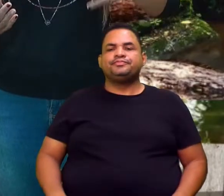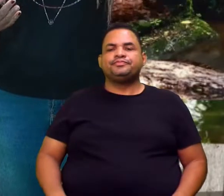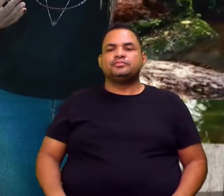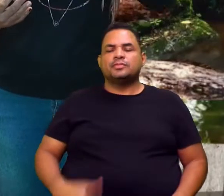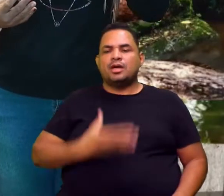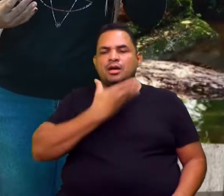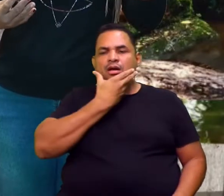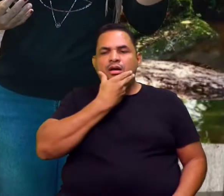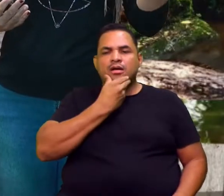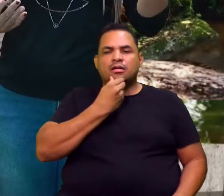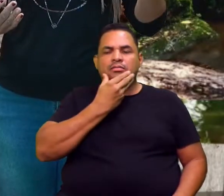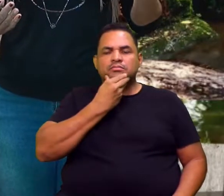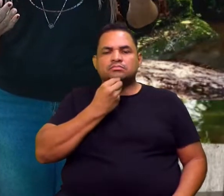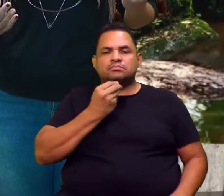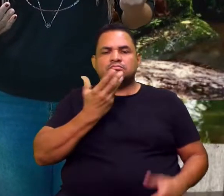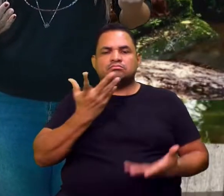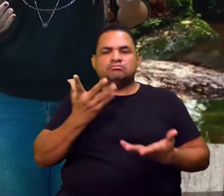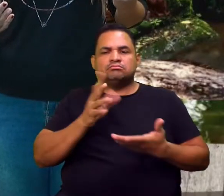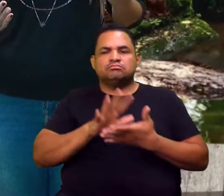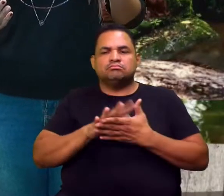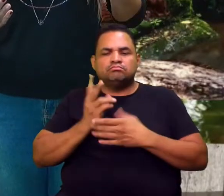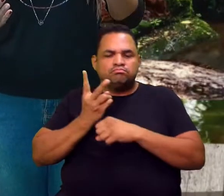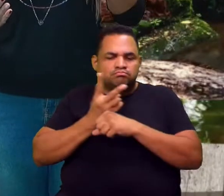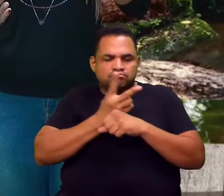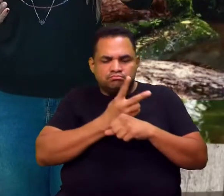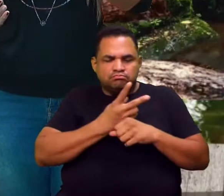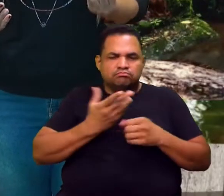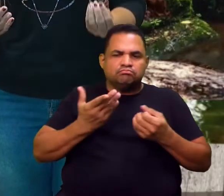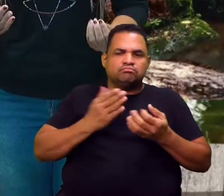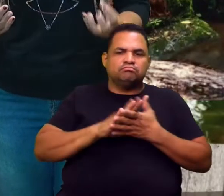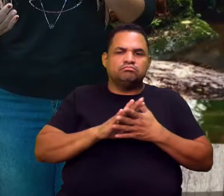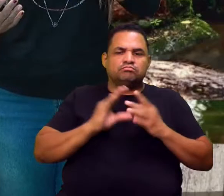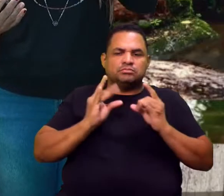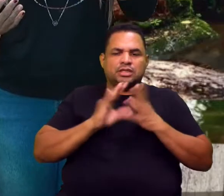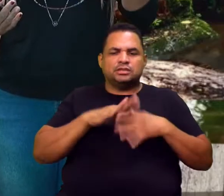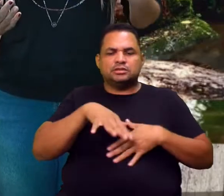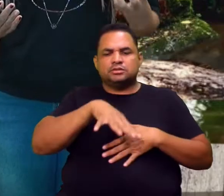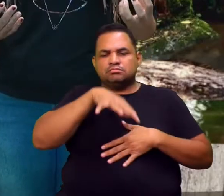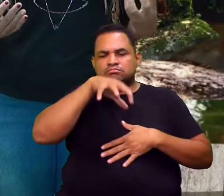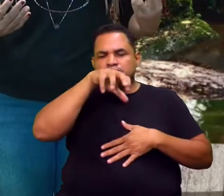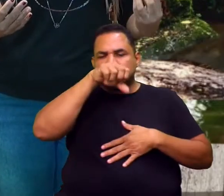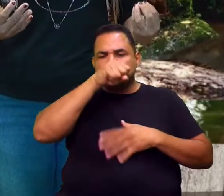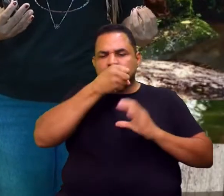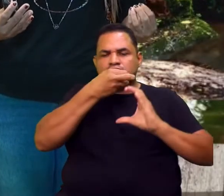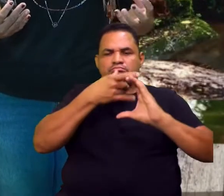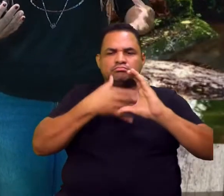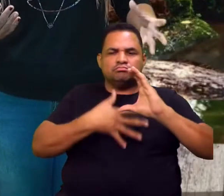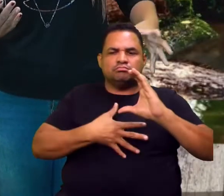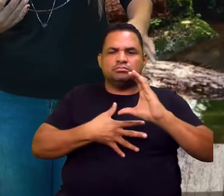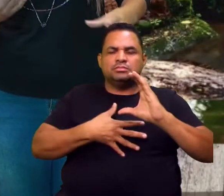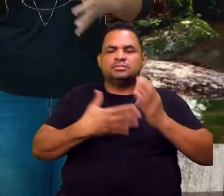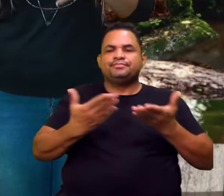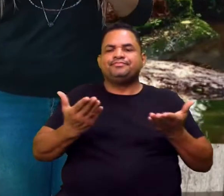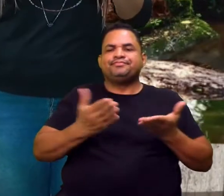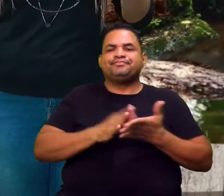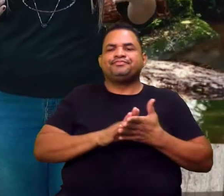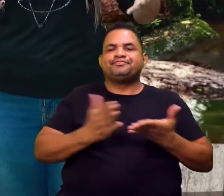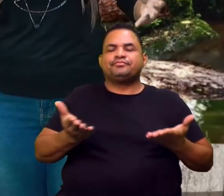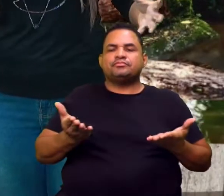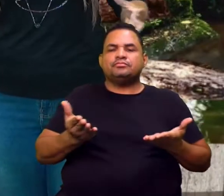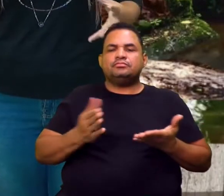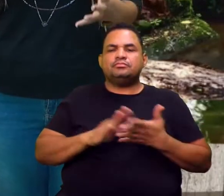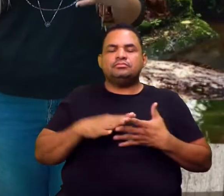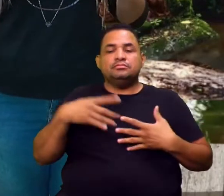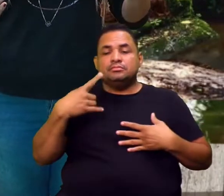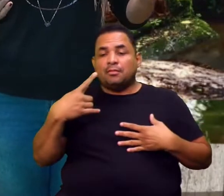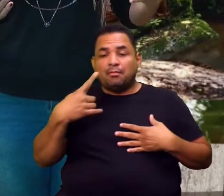machos são ativados por esse odor, né, característico, esses feromônios, e aí eles vão ficar ali,